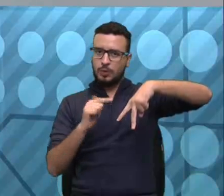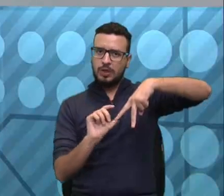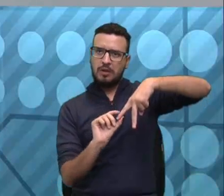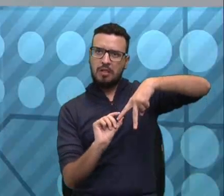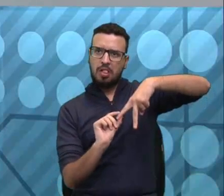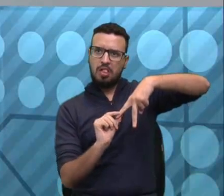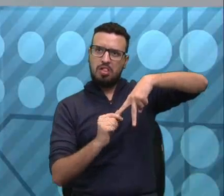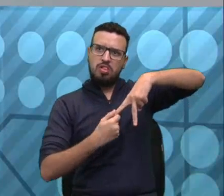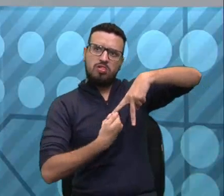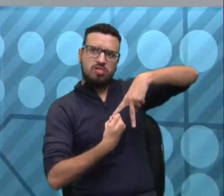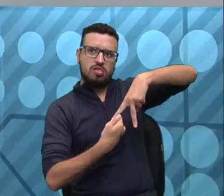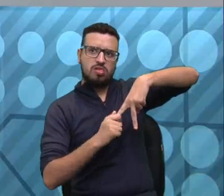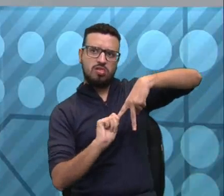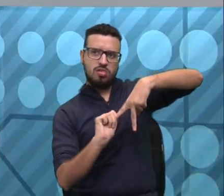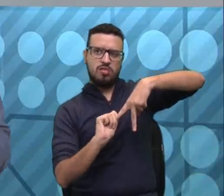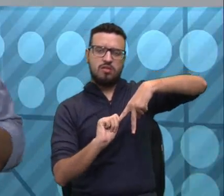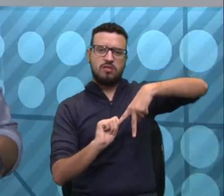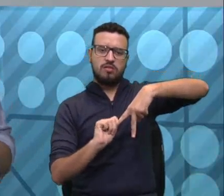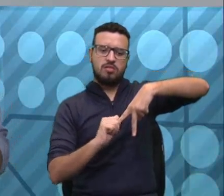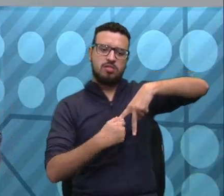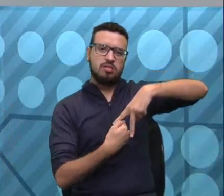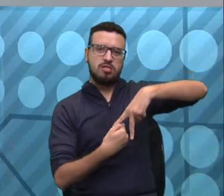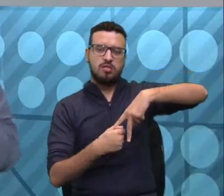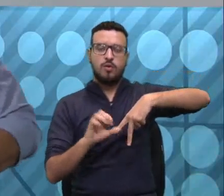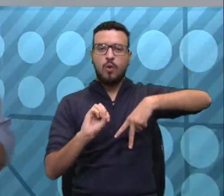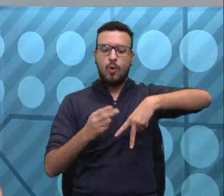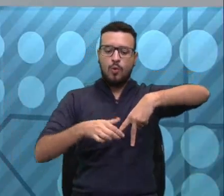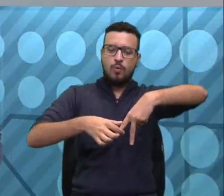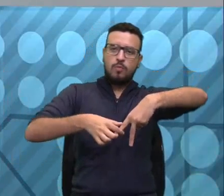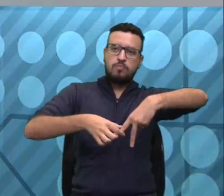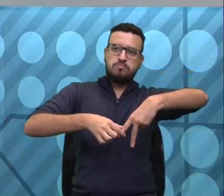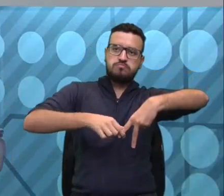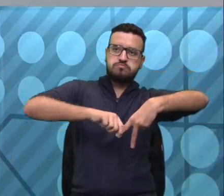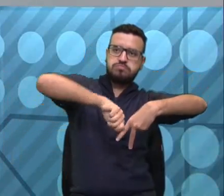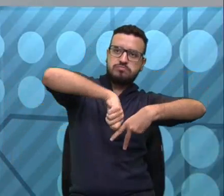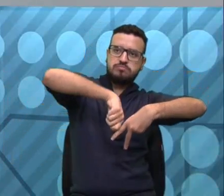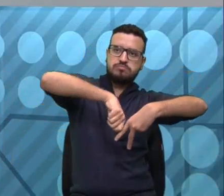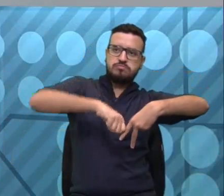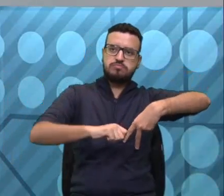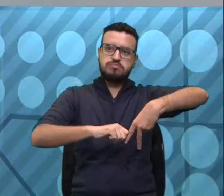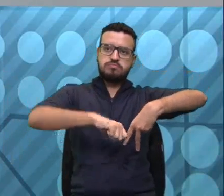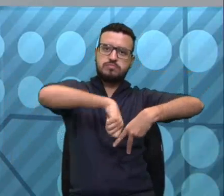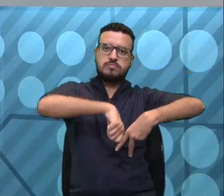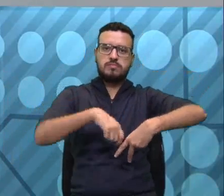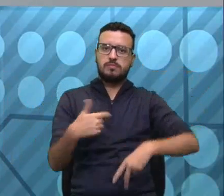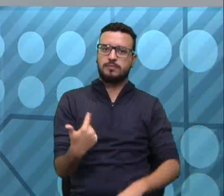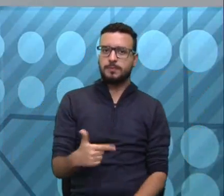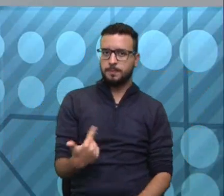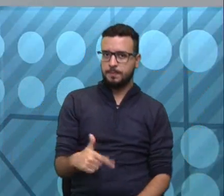uma abdução de joelho, né? Uma adução, não tem como isso acontecer, tá?